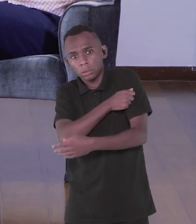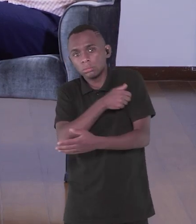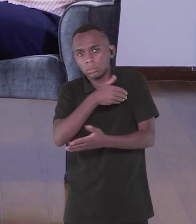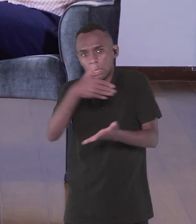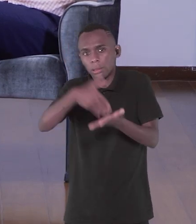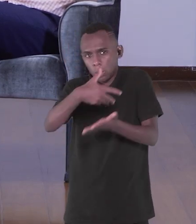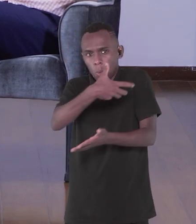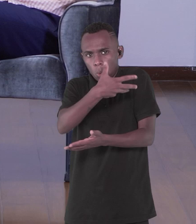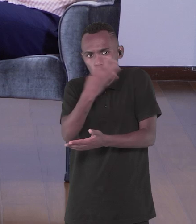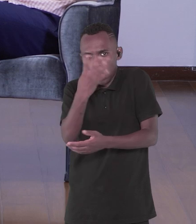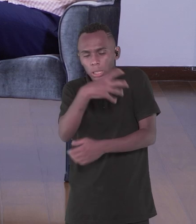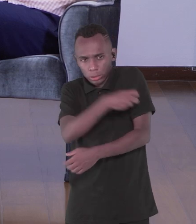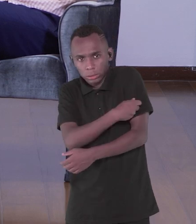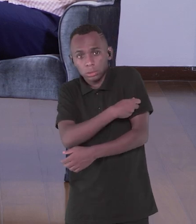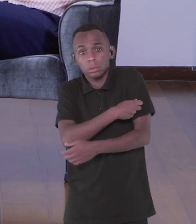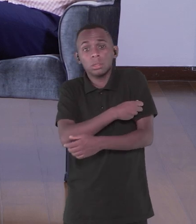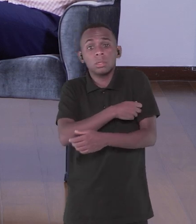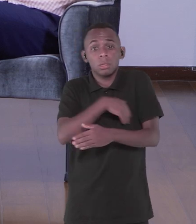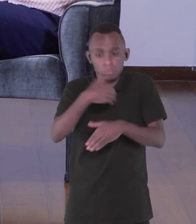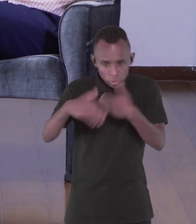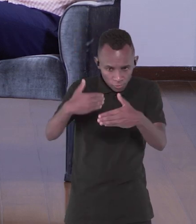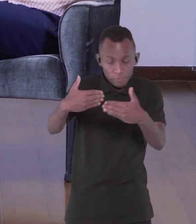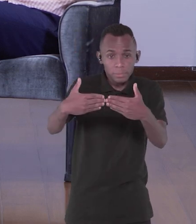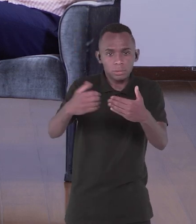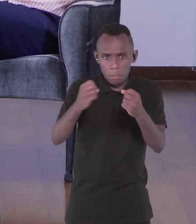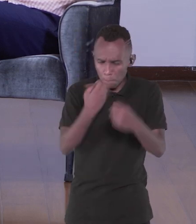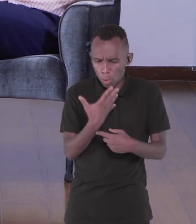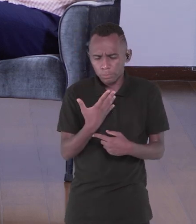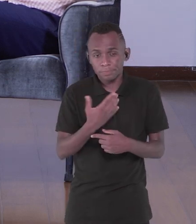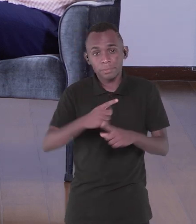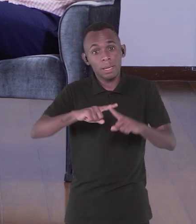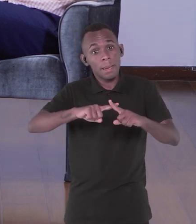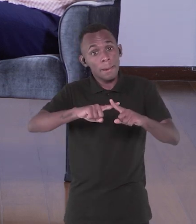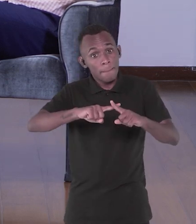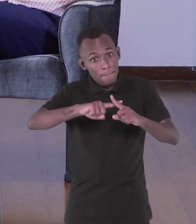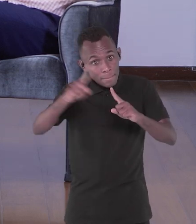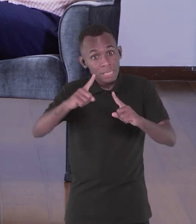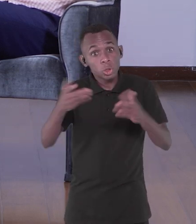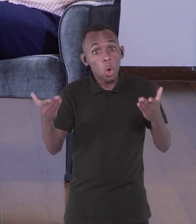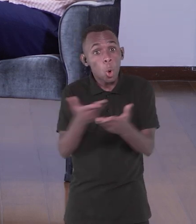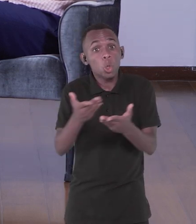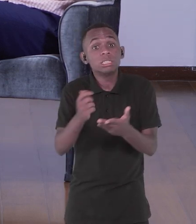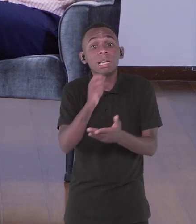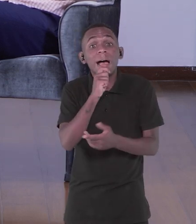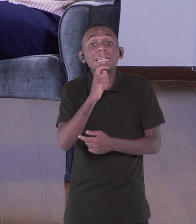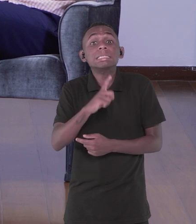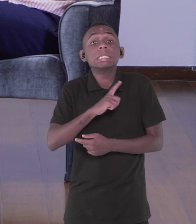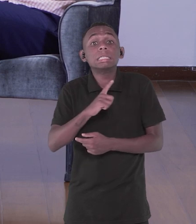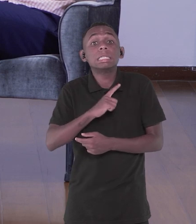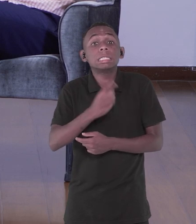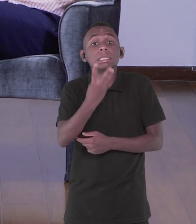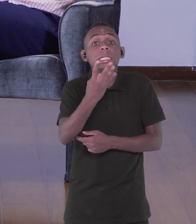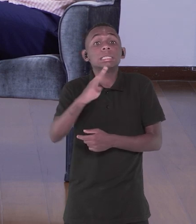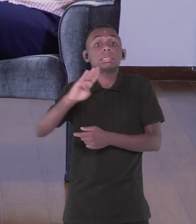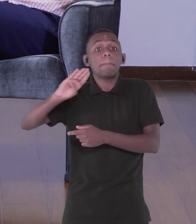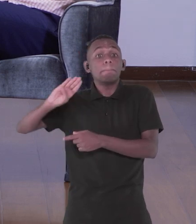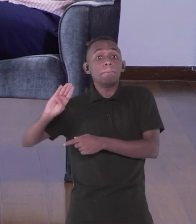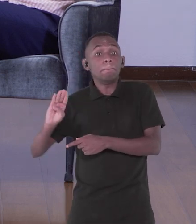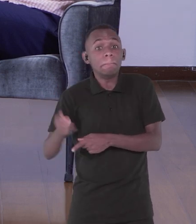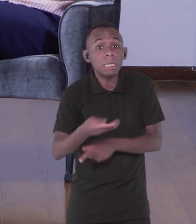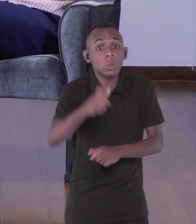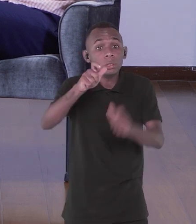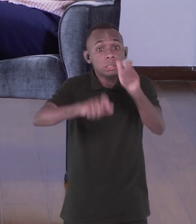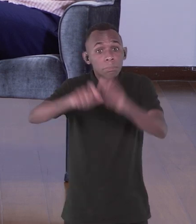uma perspectiva boa, inclusive, de produção, mas nós temos hoje, ainda no mundo, 3 bilhões de pessoas que não